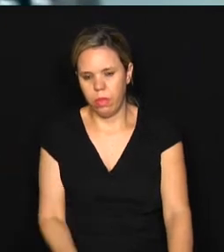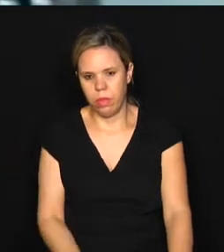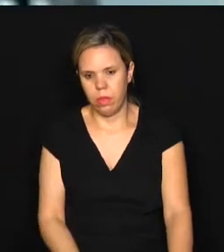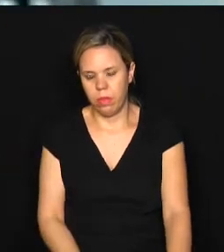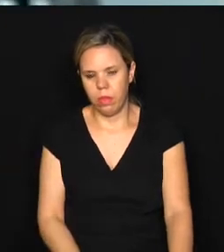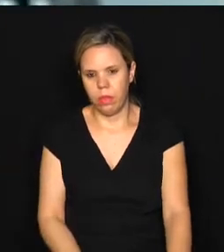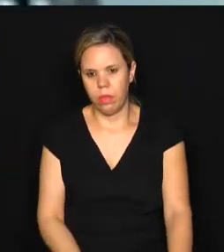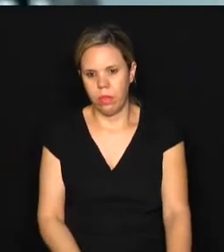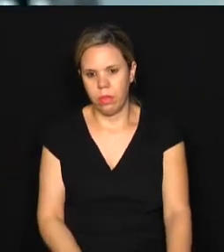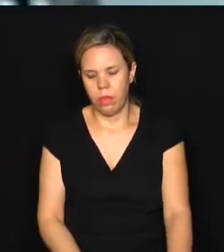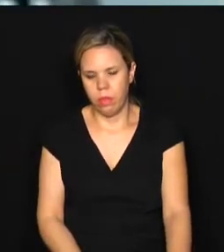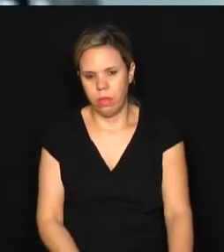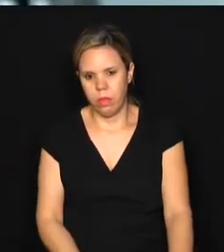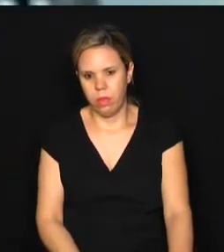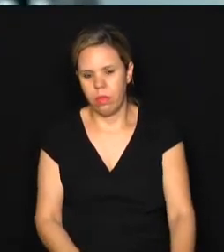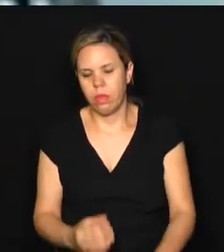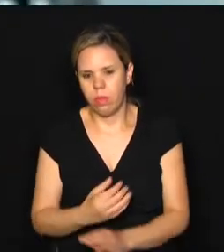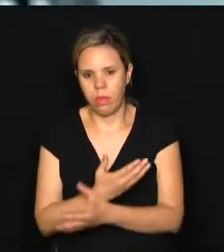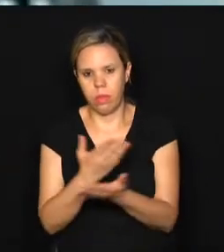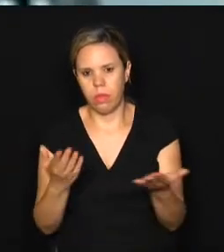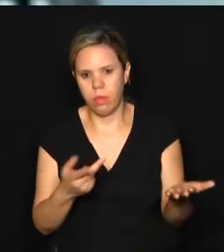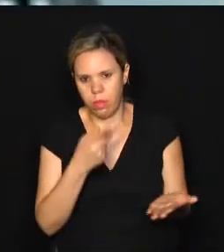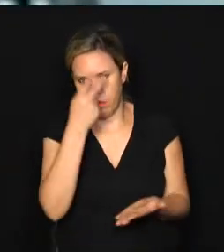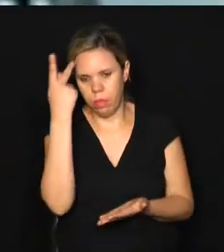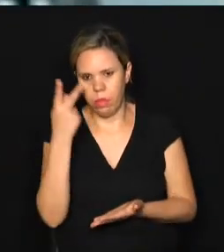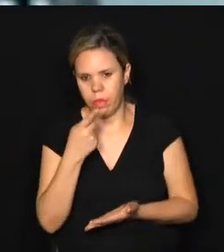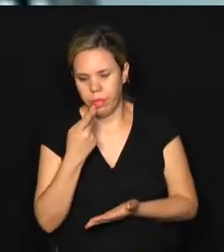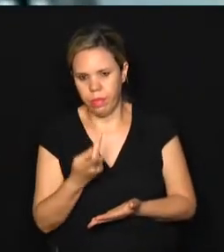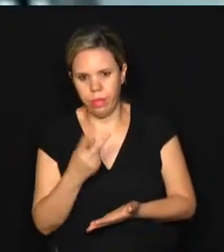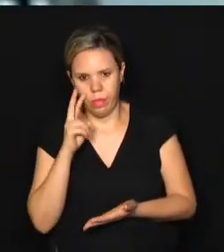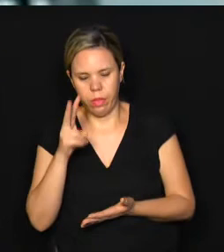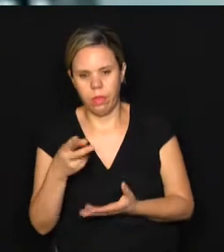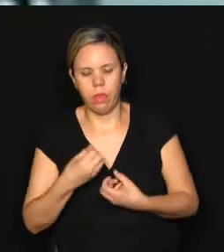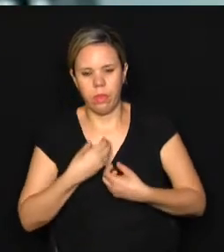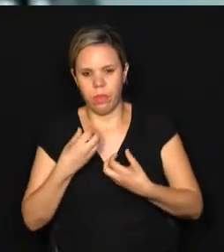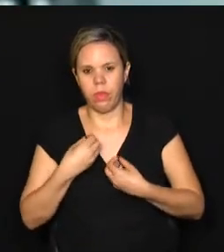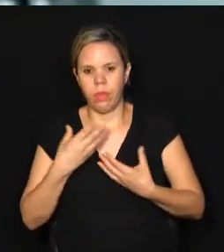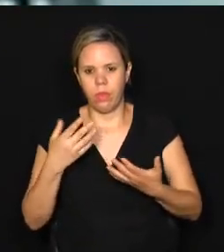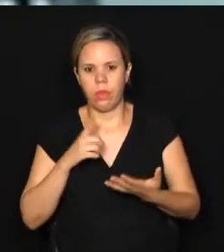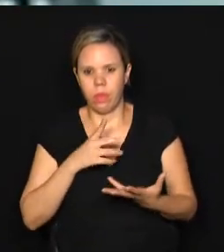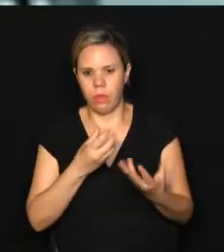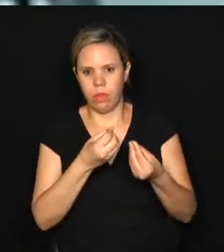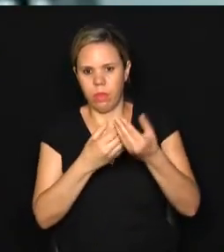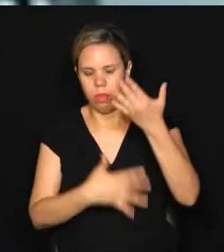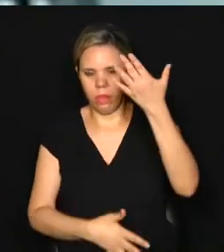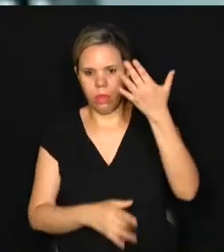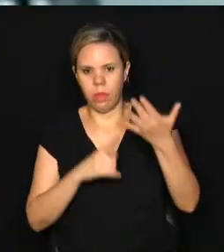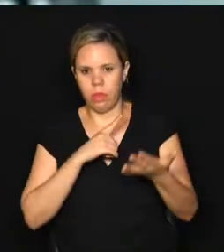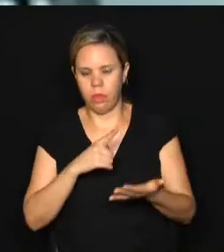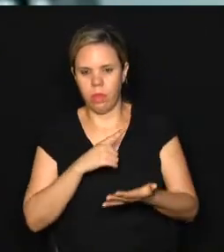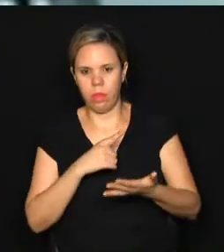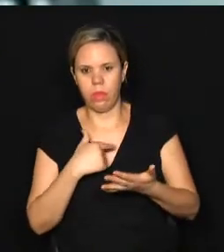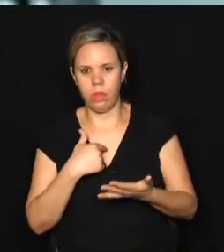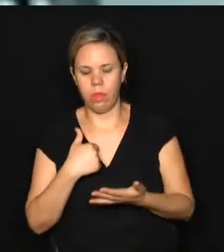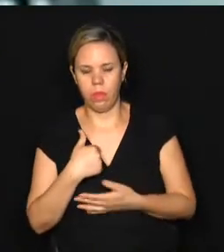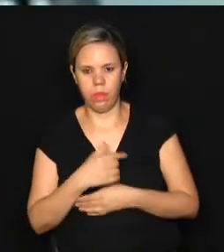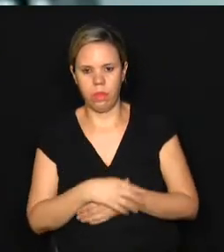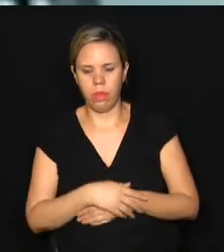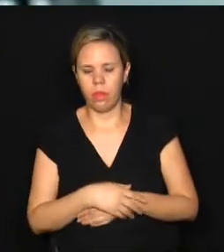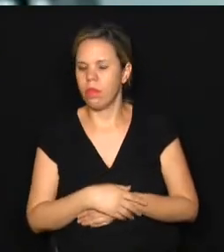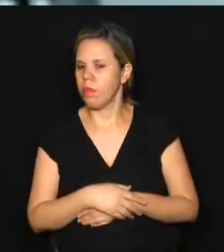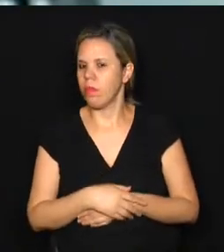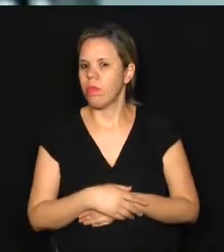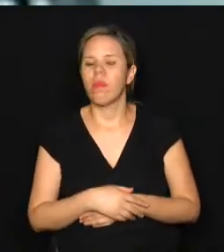me disponibilizar integralmente para todo mundo que quiser informação, porque eu tenho bastante informação sobre